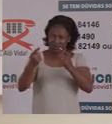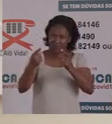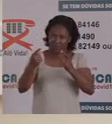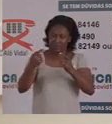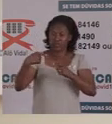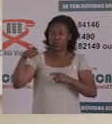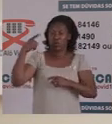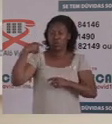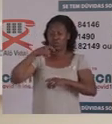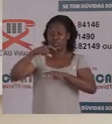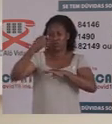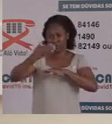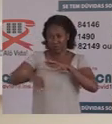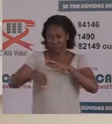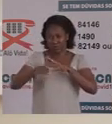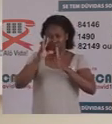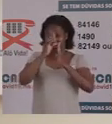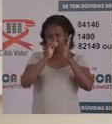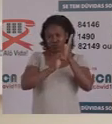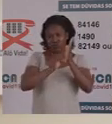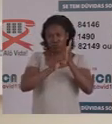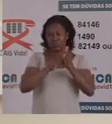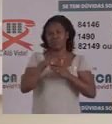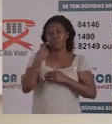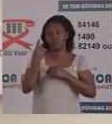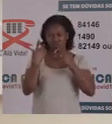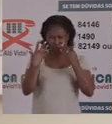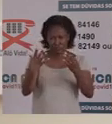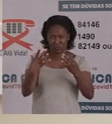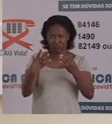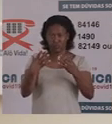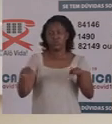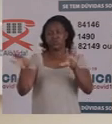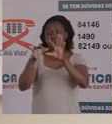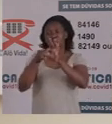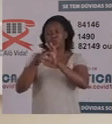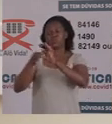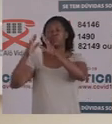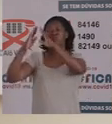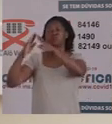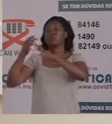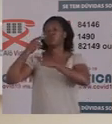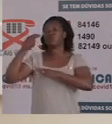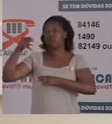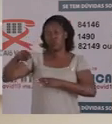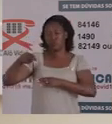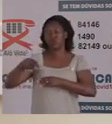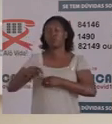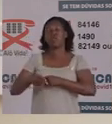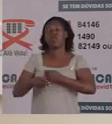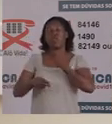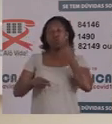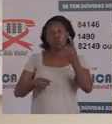nós tivemos 18 casos, 7 estavam relacionados com a Fungi e 1 não estava relacionado com a